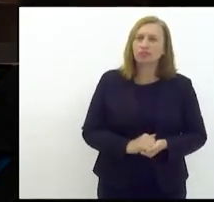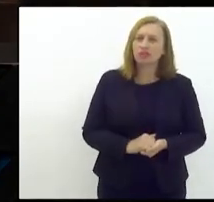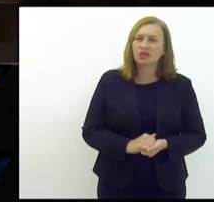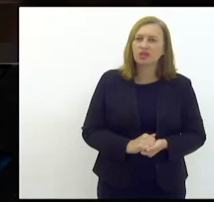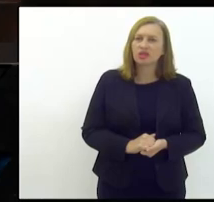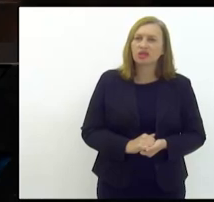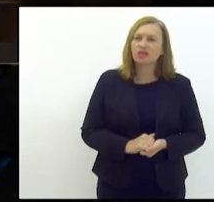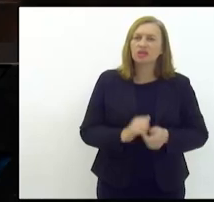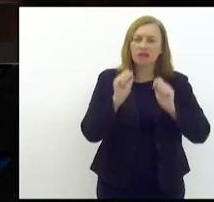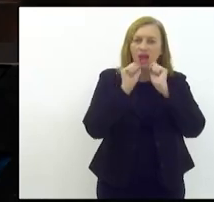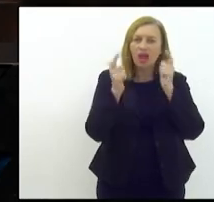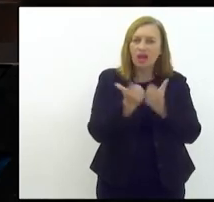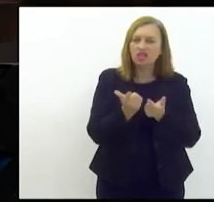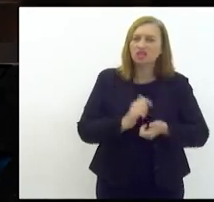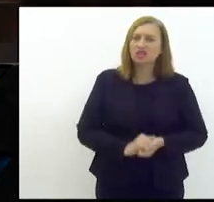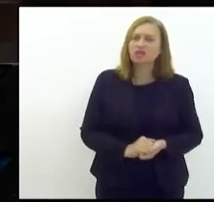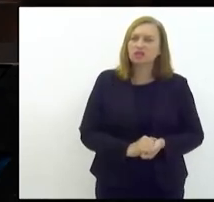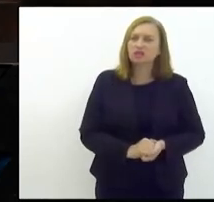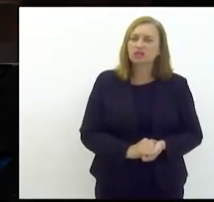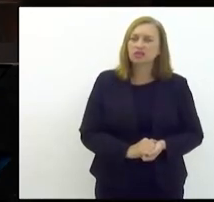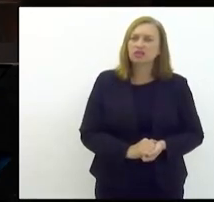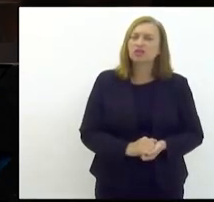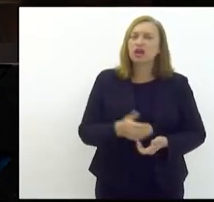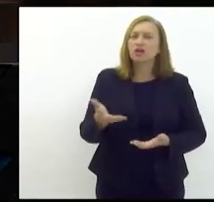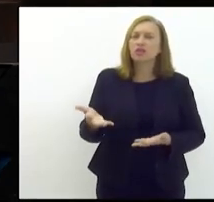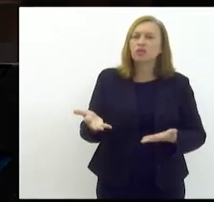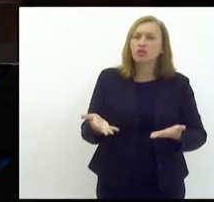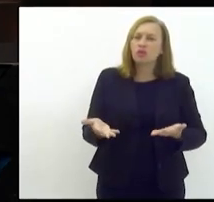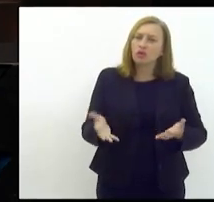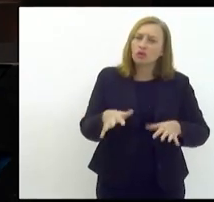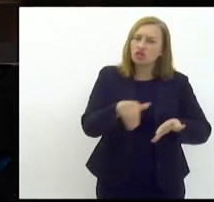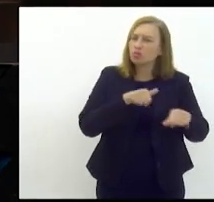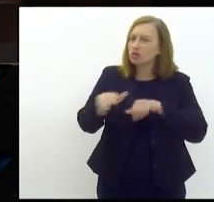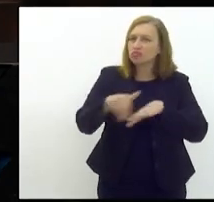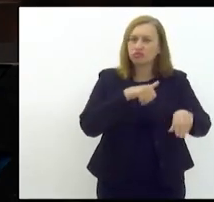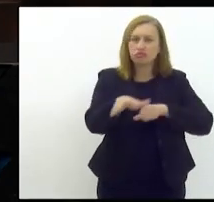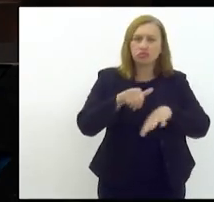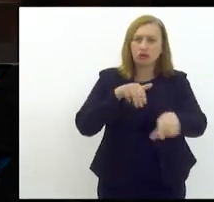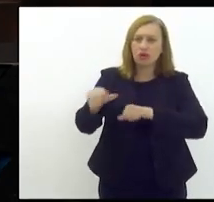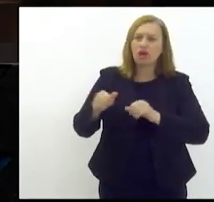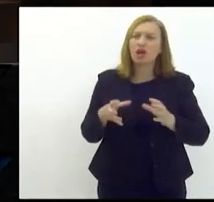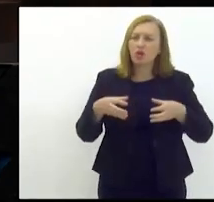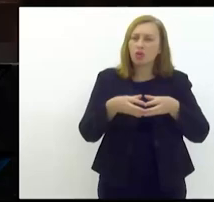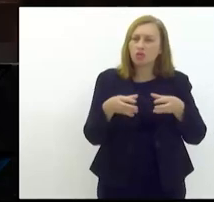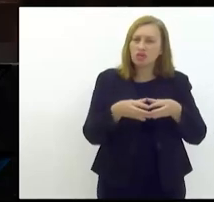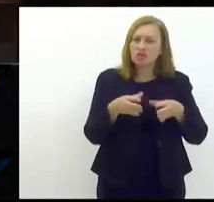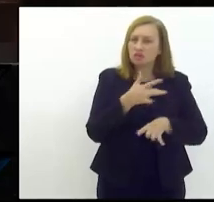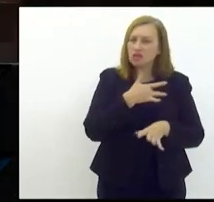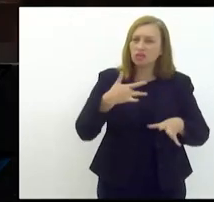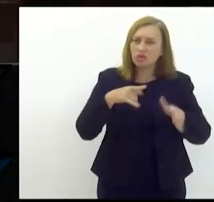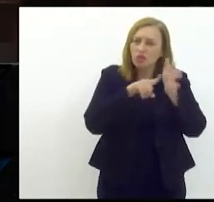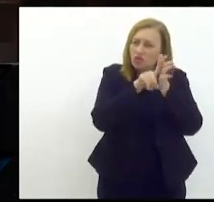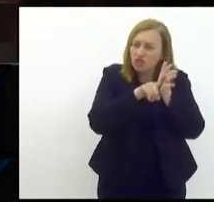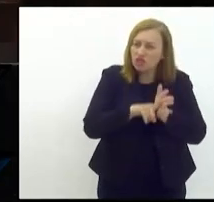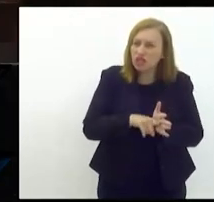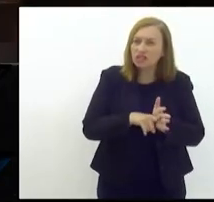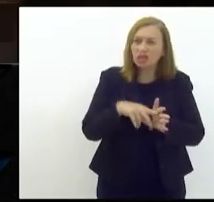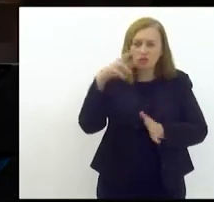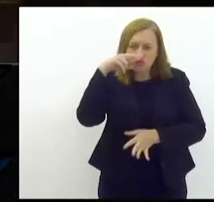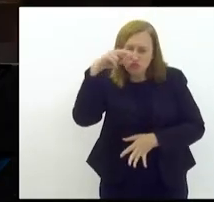dessa Assembleia Legislativa pois está convocando a comissão para que possamos fiscalizar em